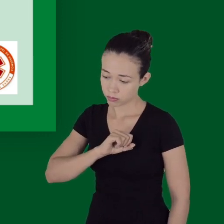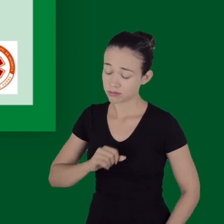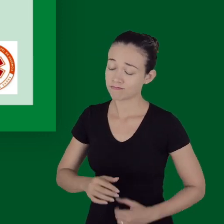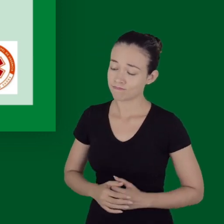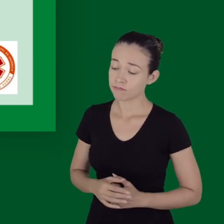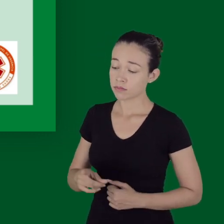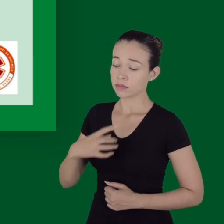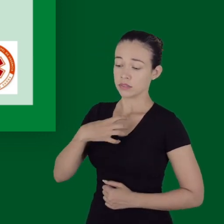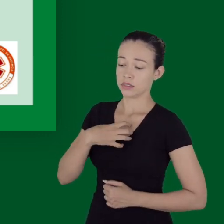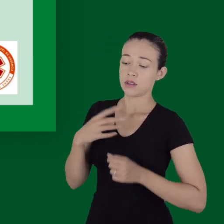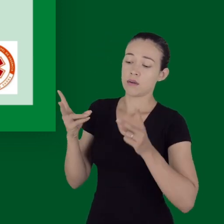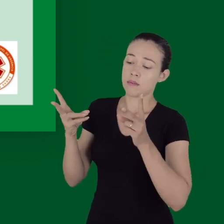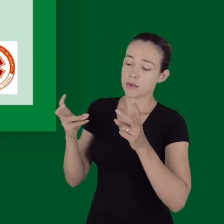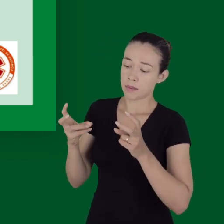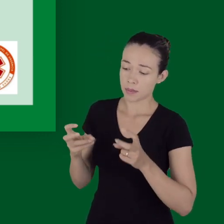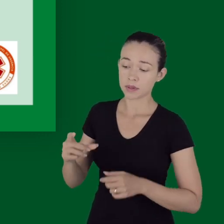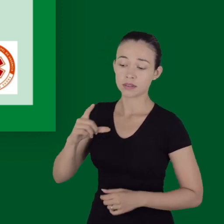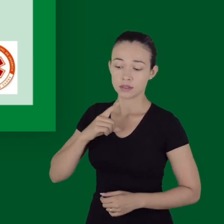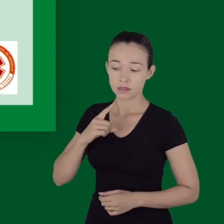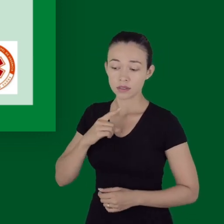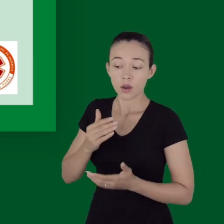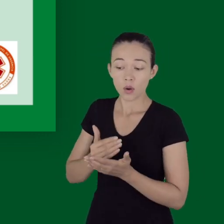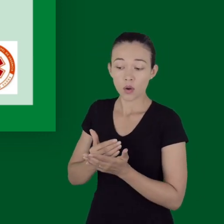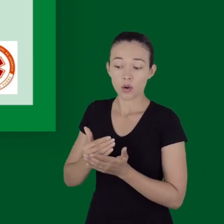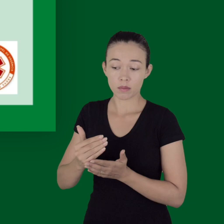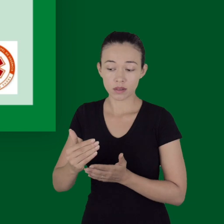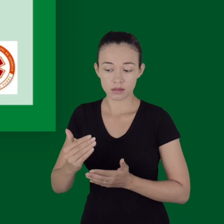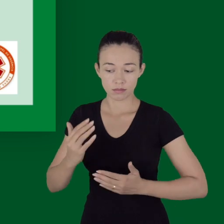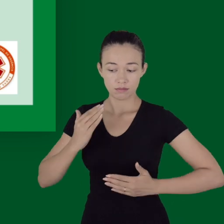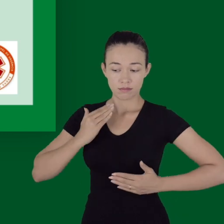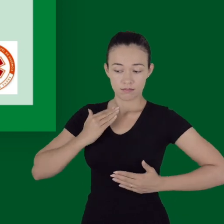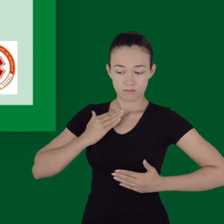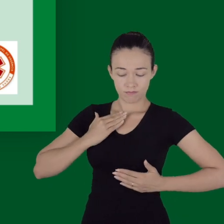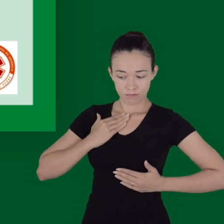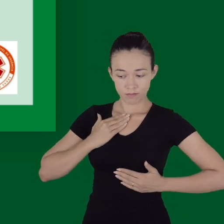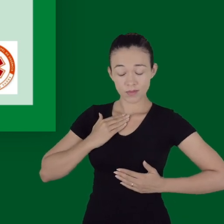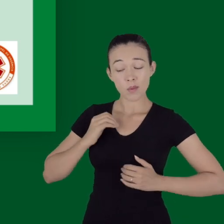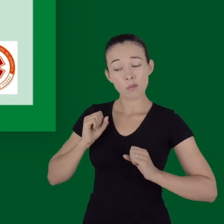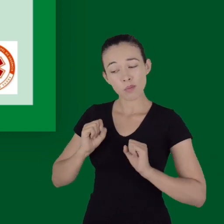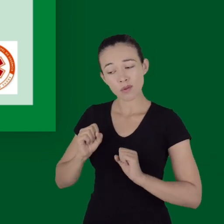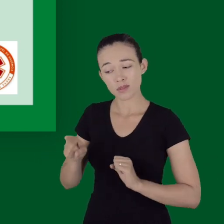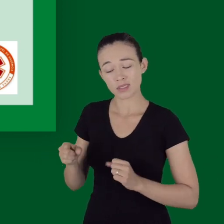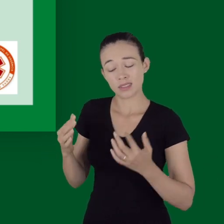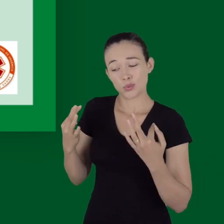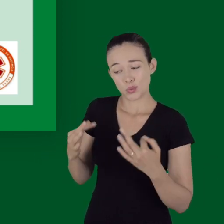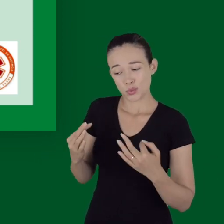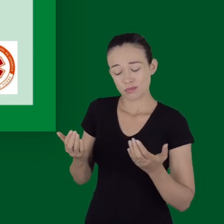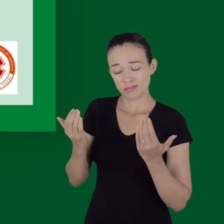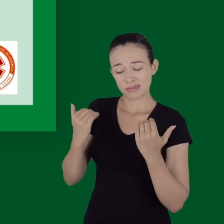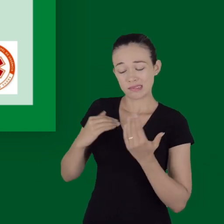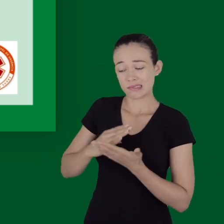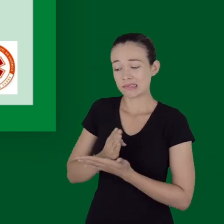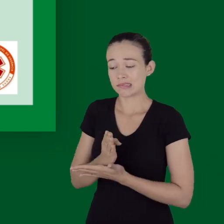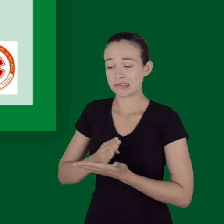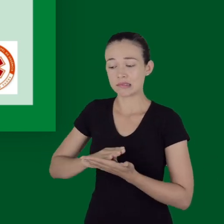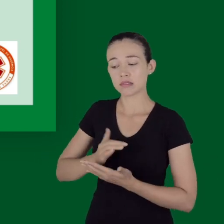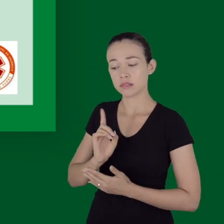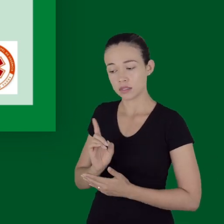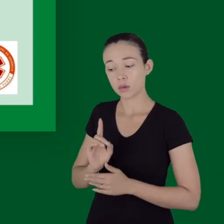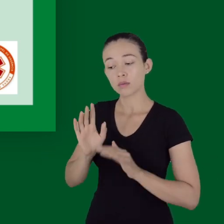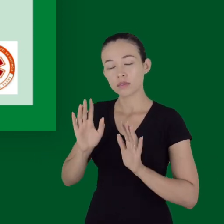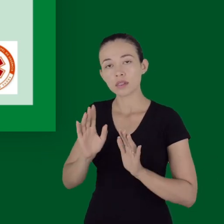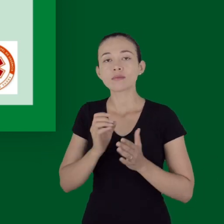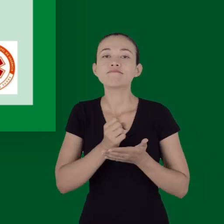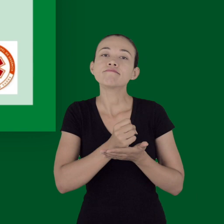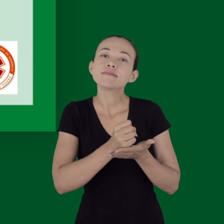com ritmo bradicárdico intenso, está tendo sintomas por isso, nós vamos iniciar a estimulação de um marca-passo. Isso pode